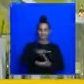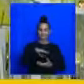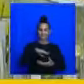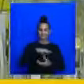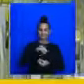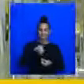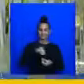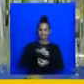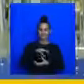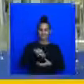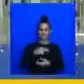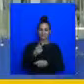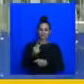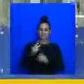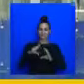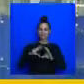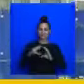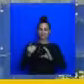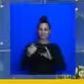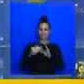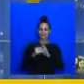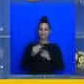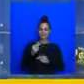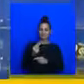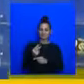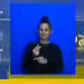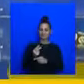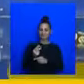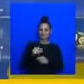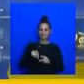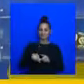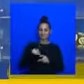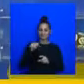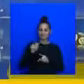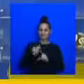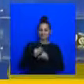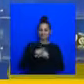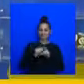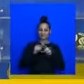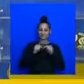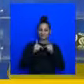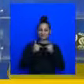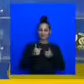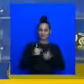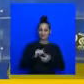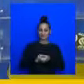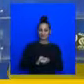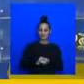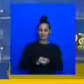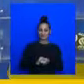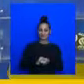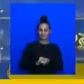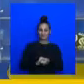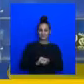Globo carregado, embaralhando 12 bolas numeradas de 0 a 12. Sorteio do mês da sorte.